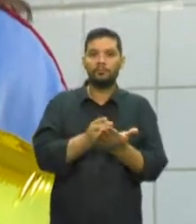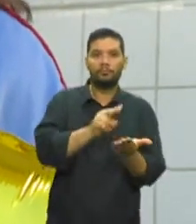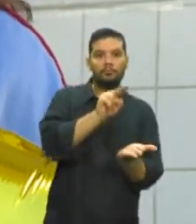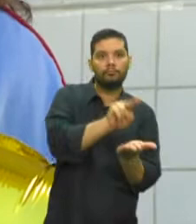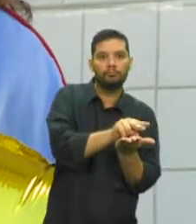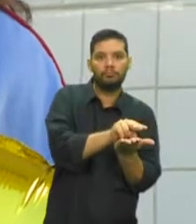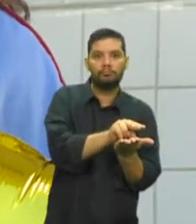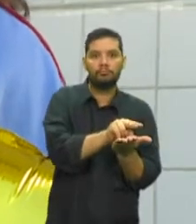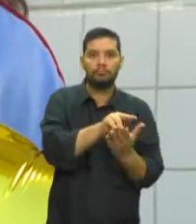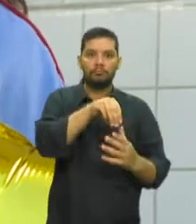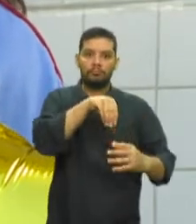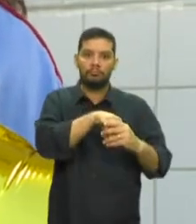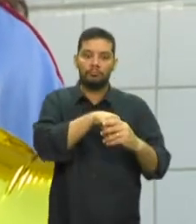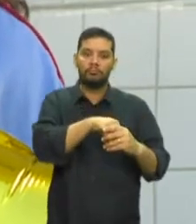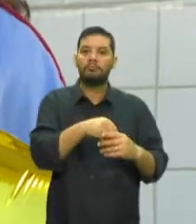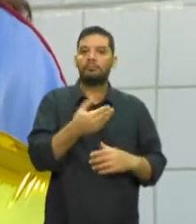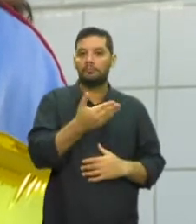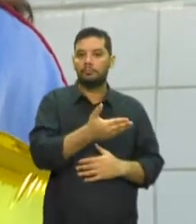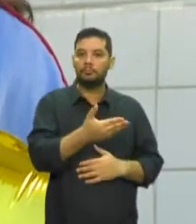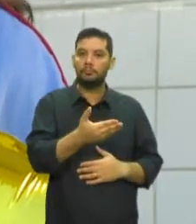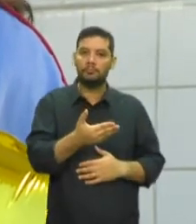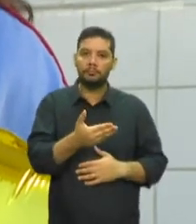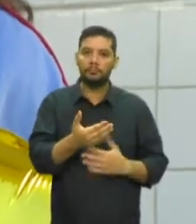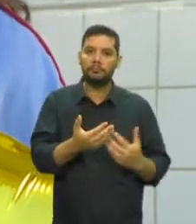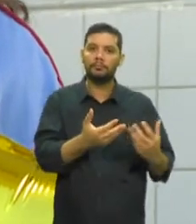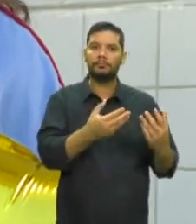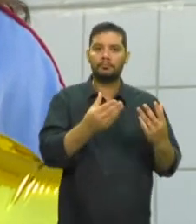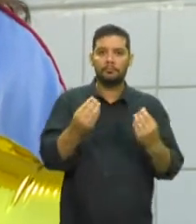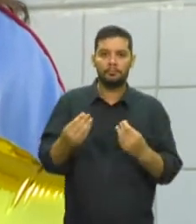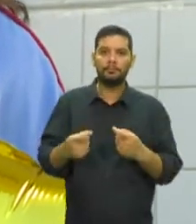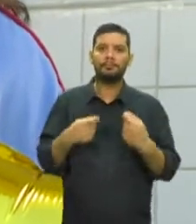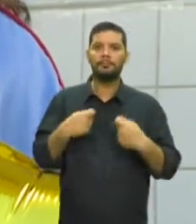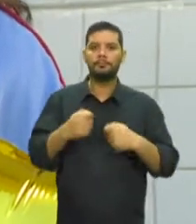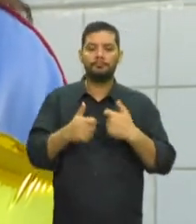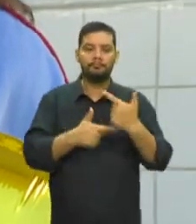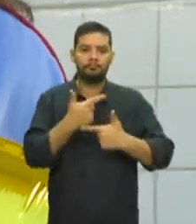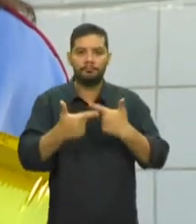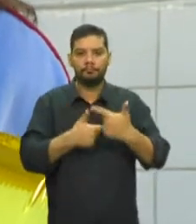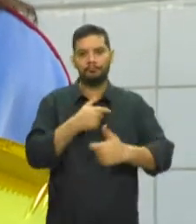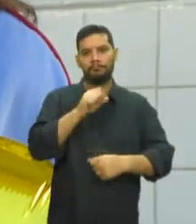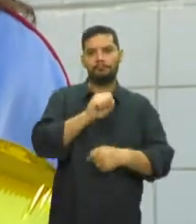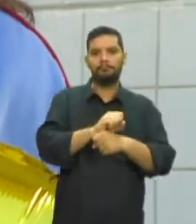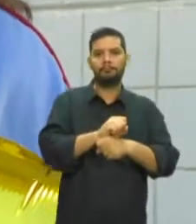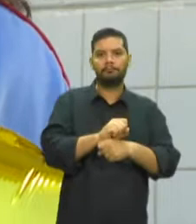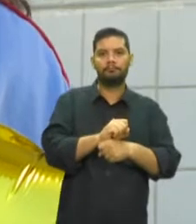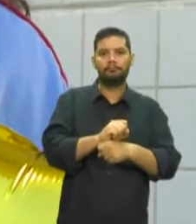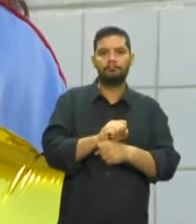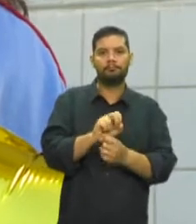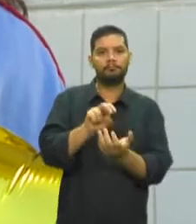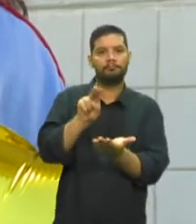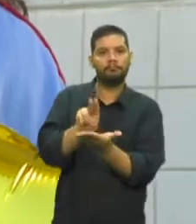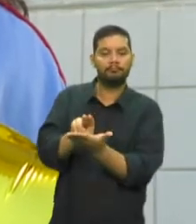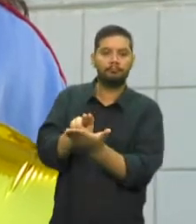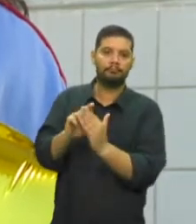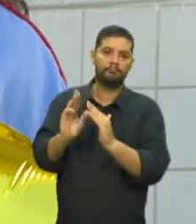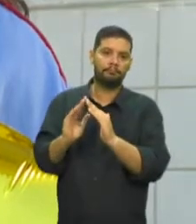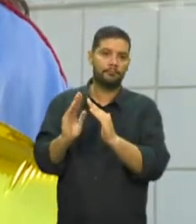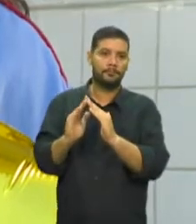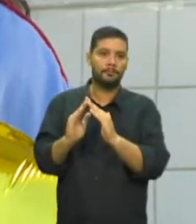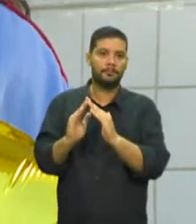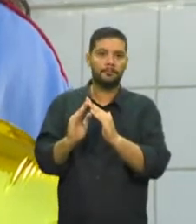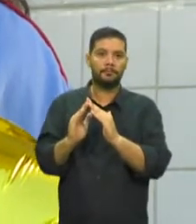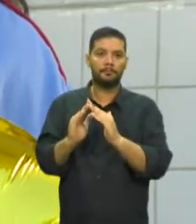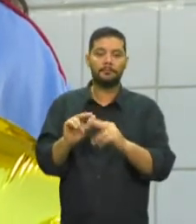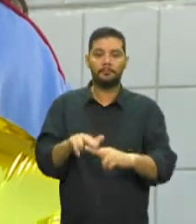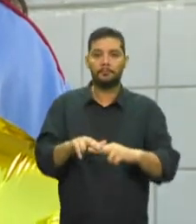leitos do hospital, e muitos tiveram que deixar o trabalho para o tratamento em casa. Então, o